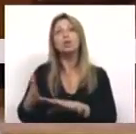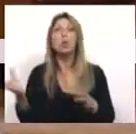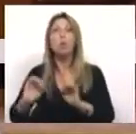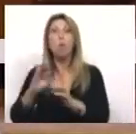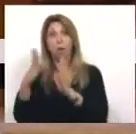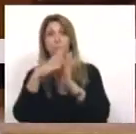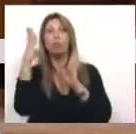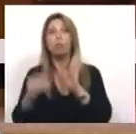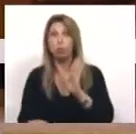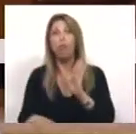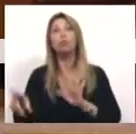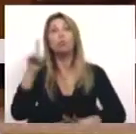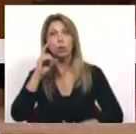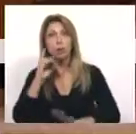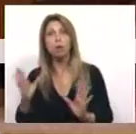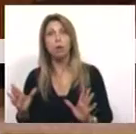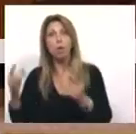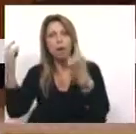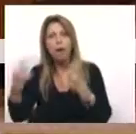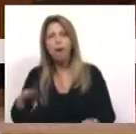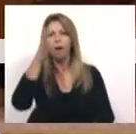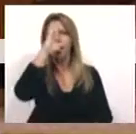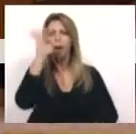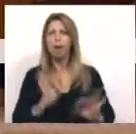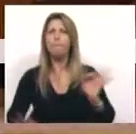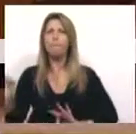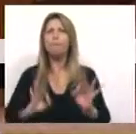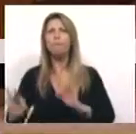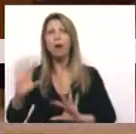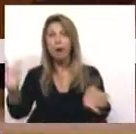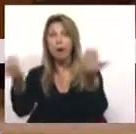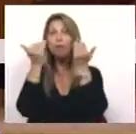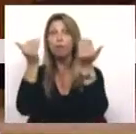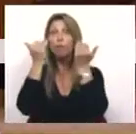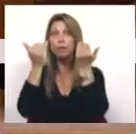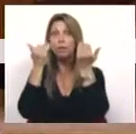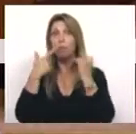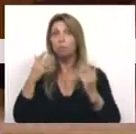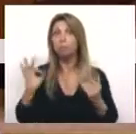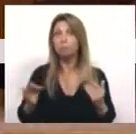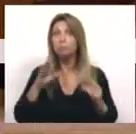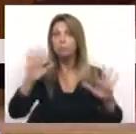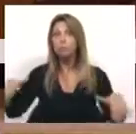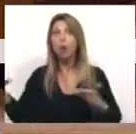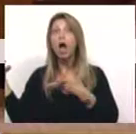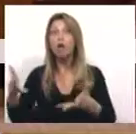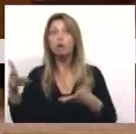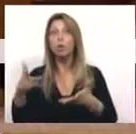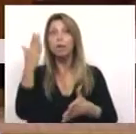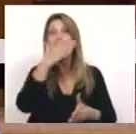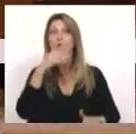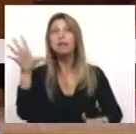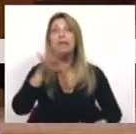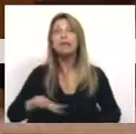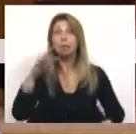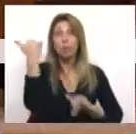proteção e que possam estar dotadas de preparação e de informação que as possa também ajudar a reagir em